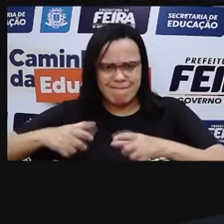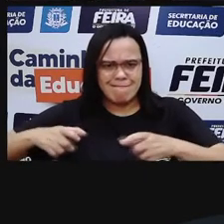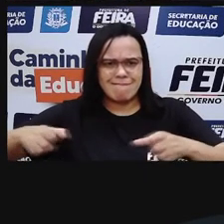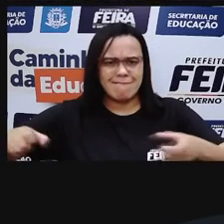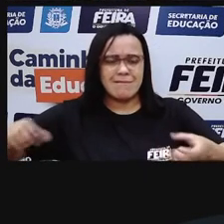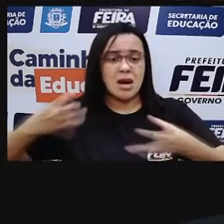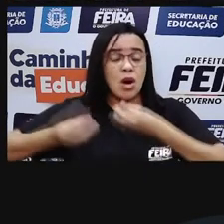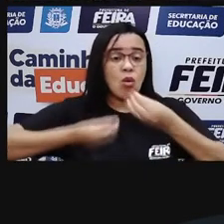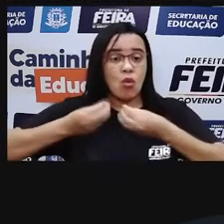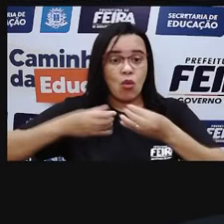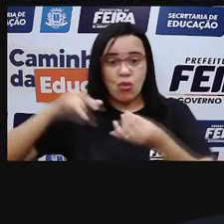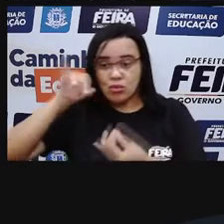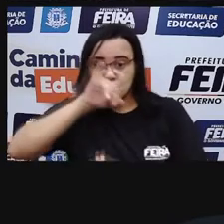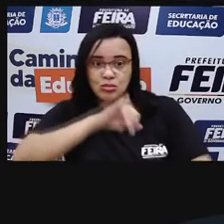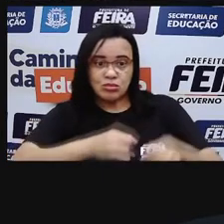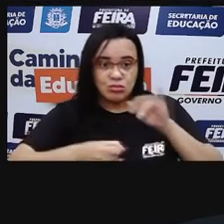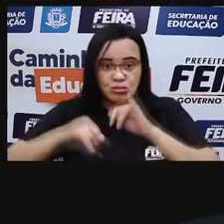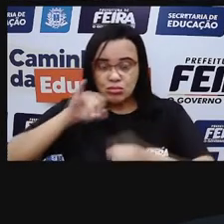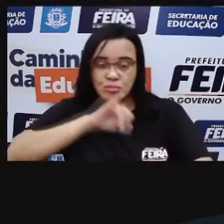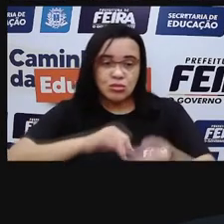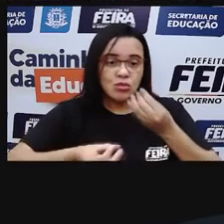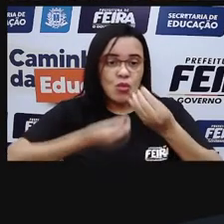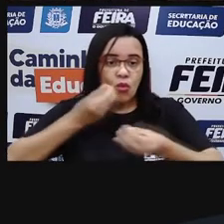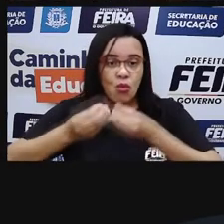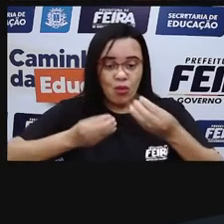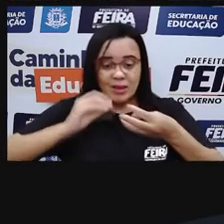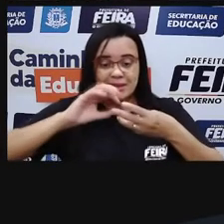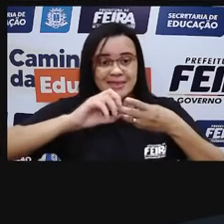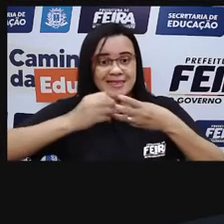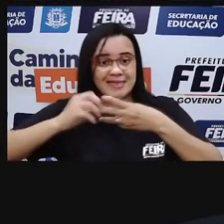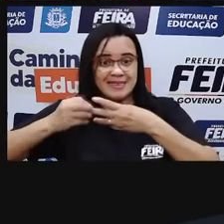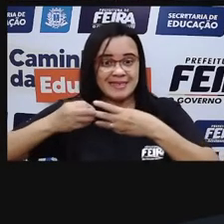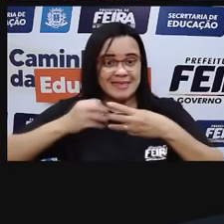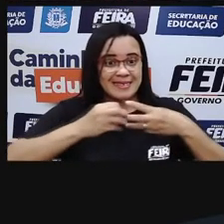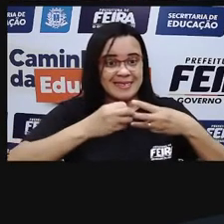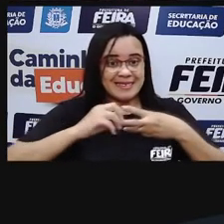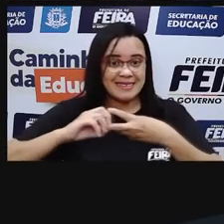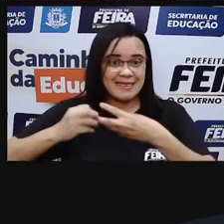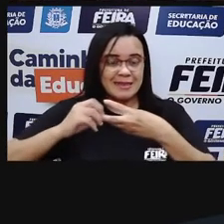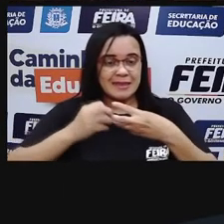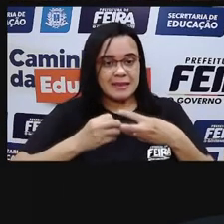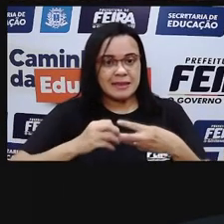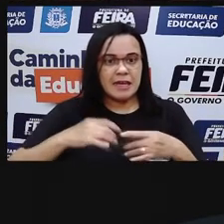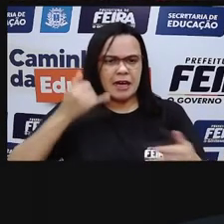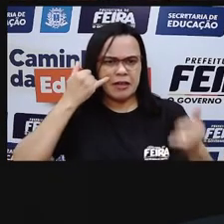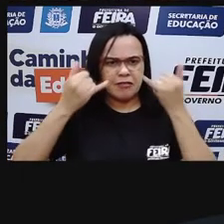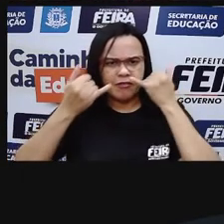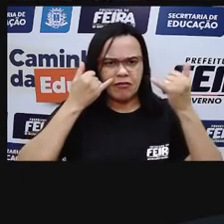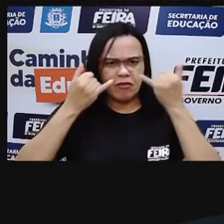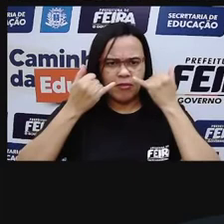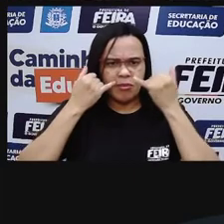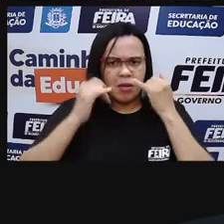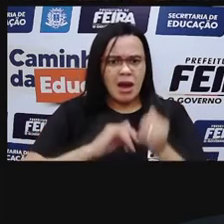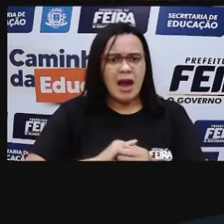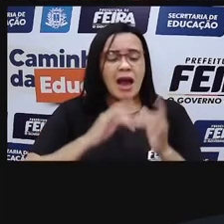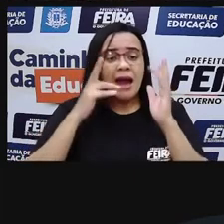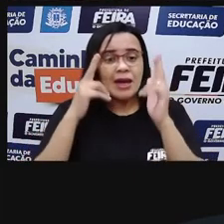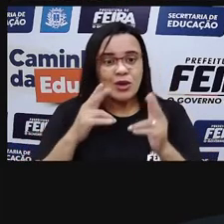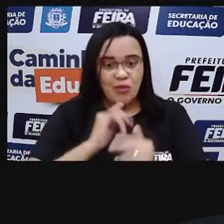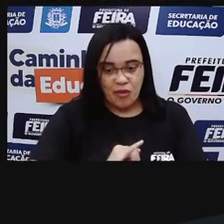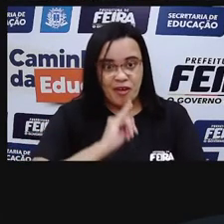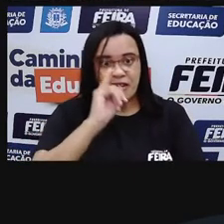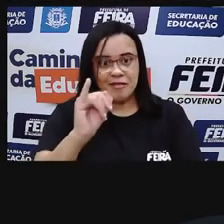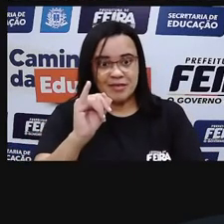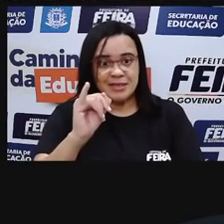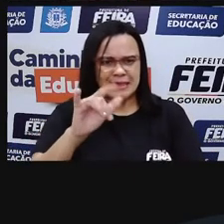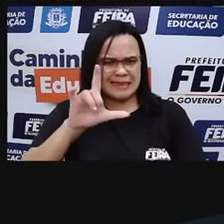que vão trazer as informações de que existe uma infecção, de que existe alguém que está invadindo o